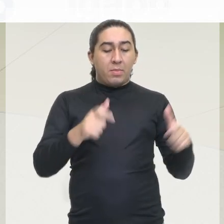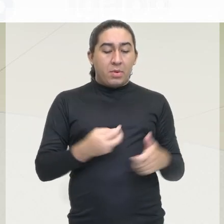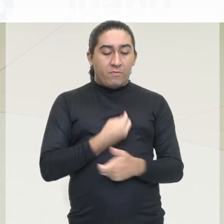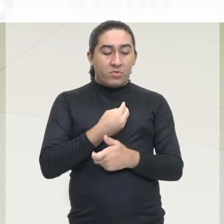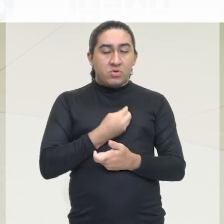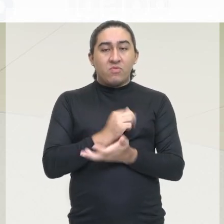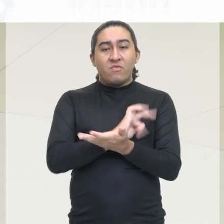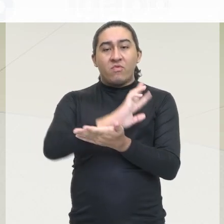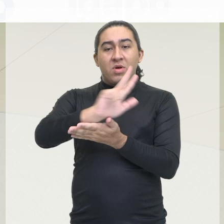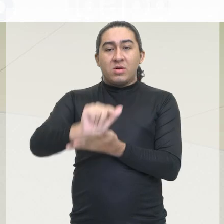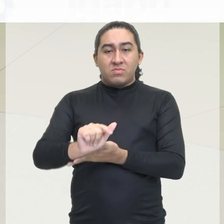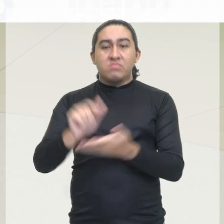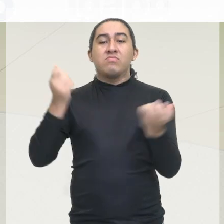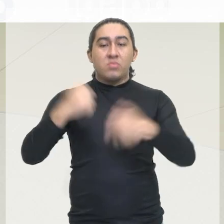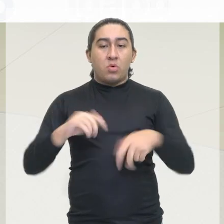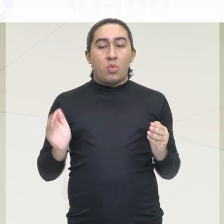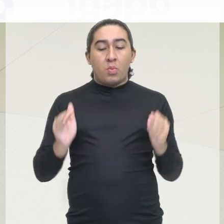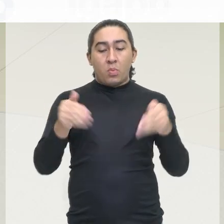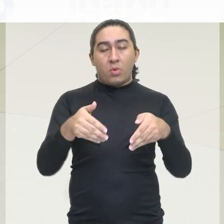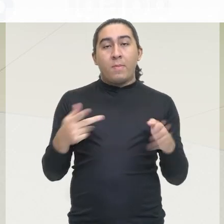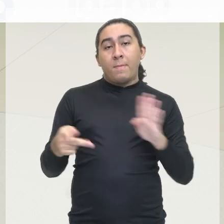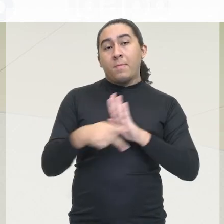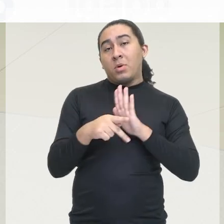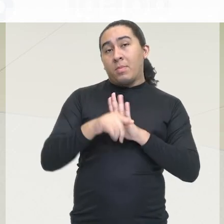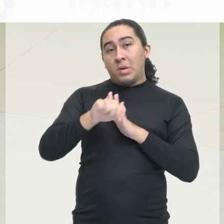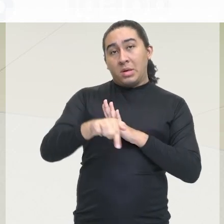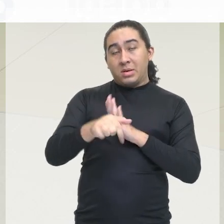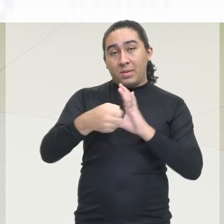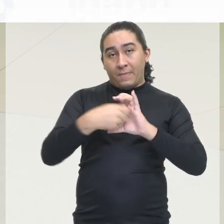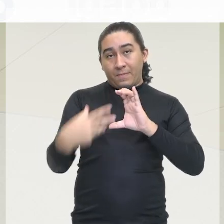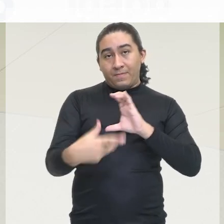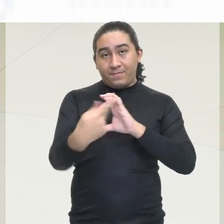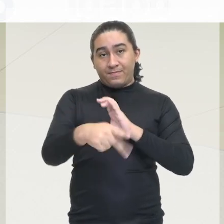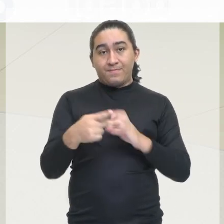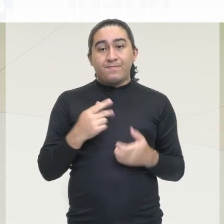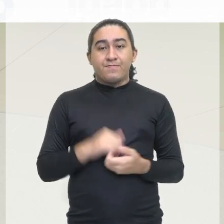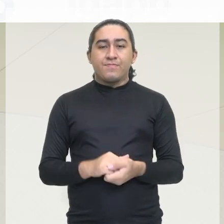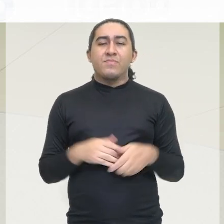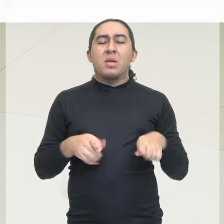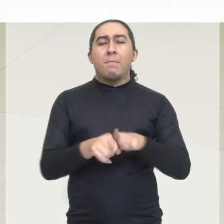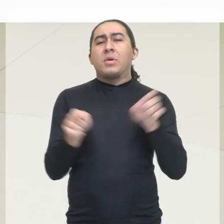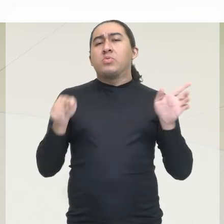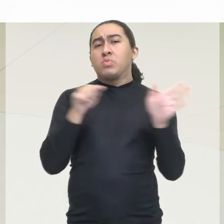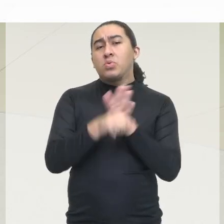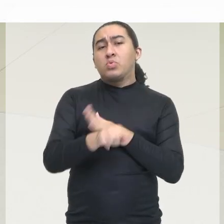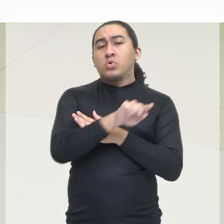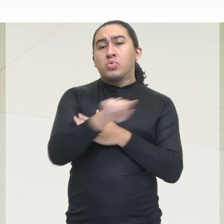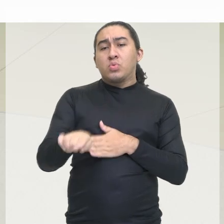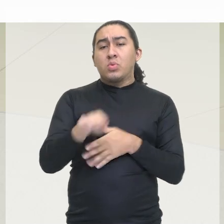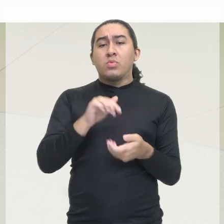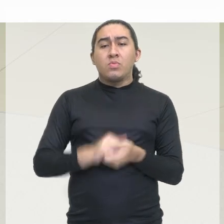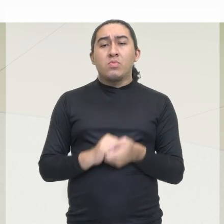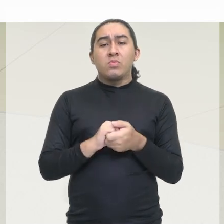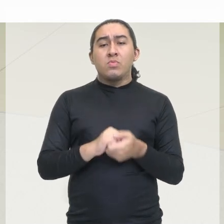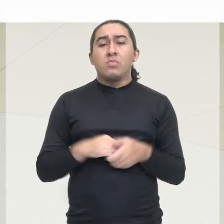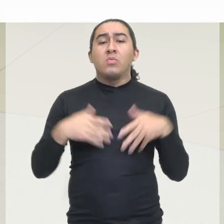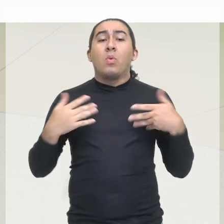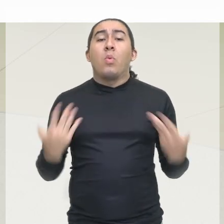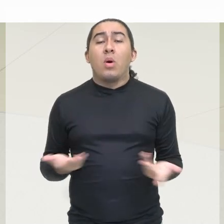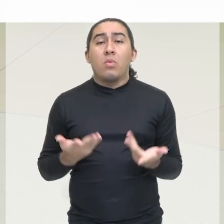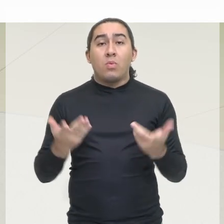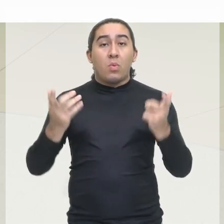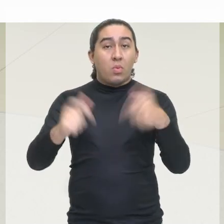vivos muito específicos e característicos desses ambientes. E aí eu pergunto de você, onde você estiver, em